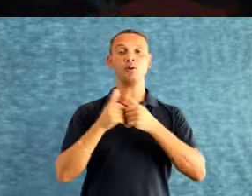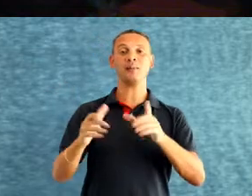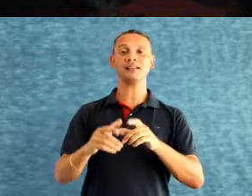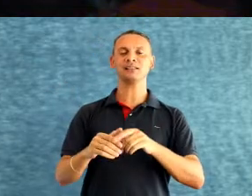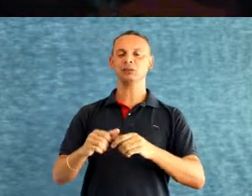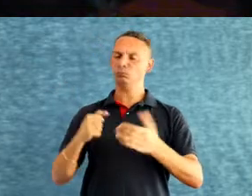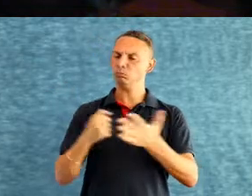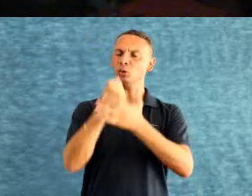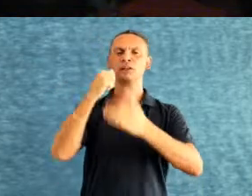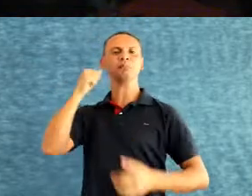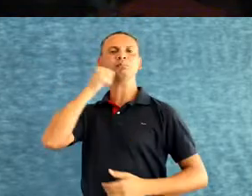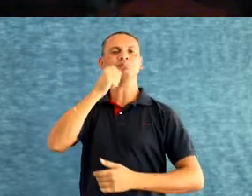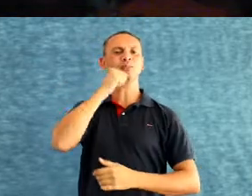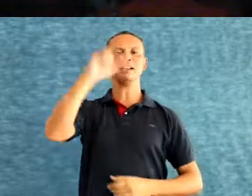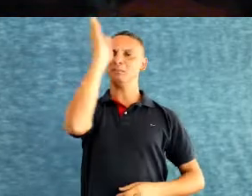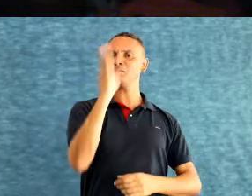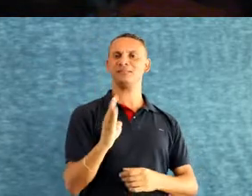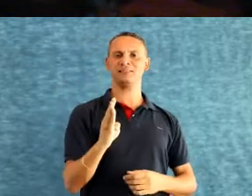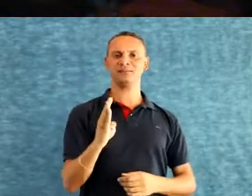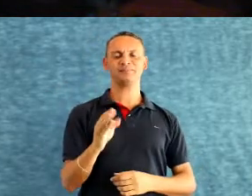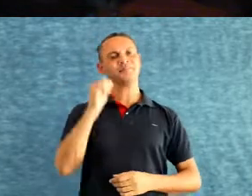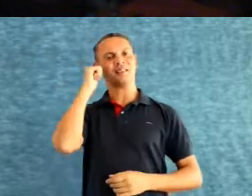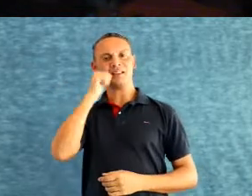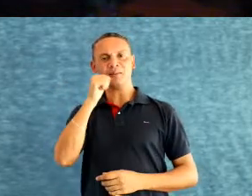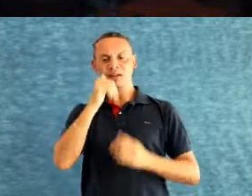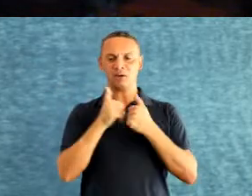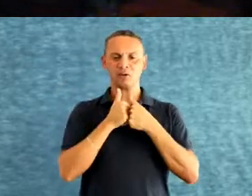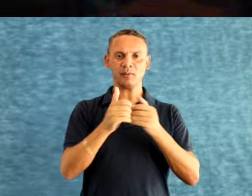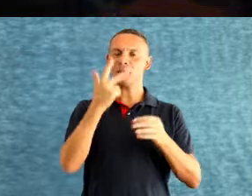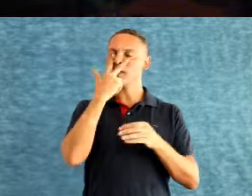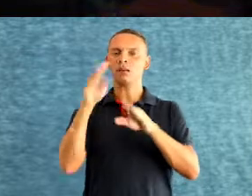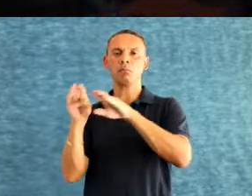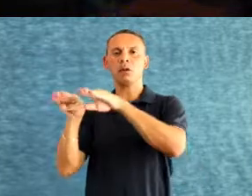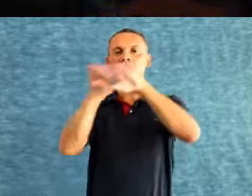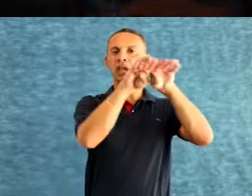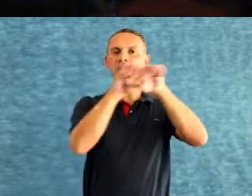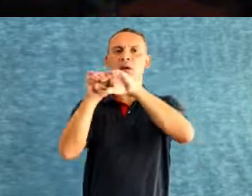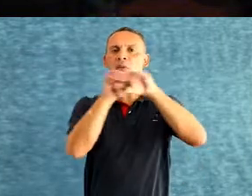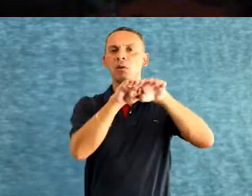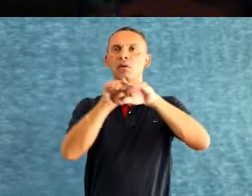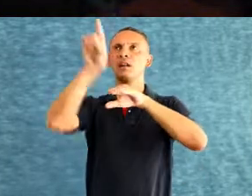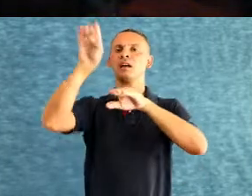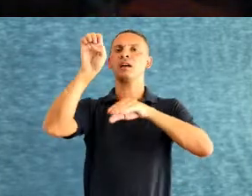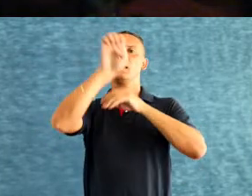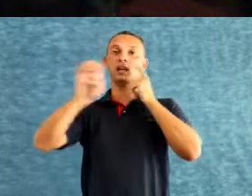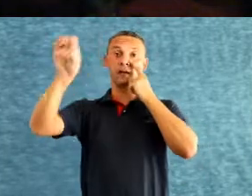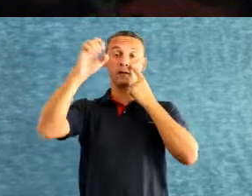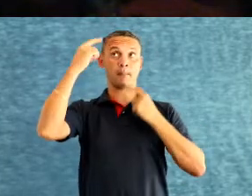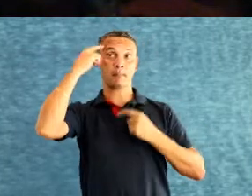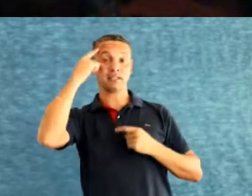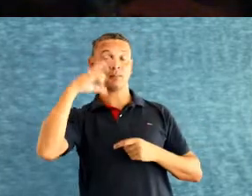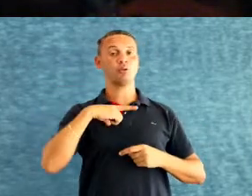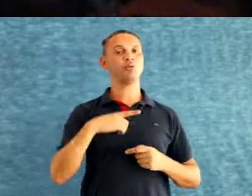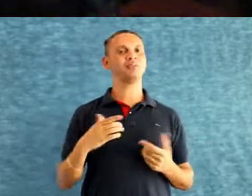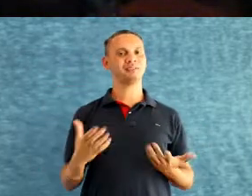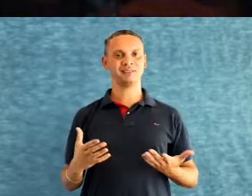brasileiro. Através dele, nossa autora se coloca em pé de igualdade com o pensamento europeu, pois cumpriu